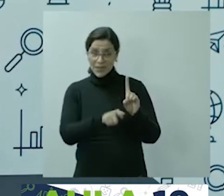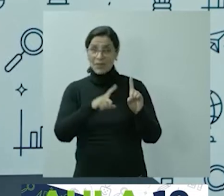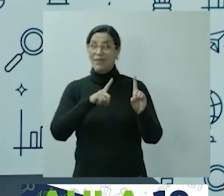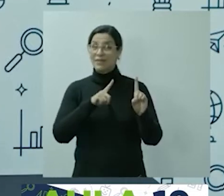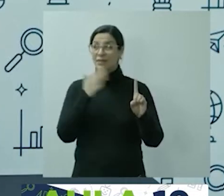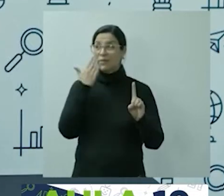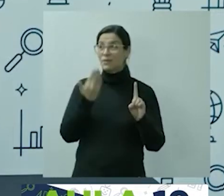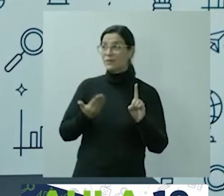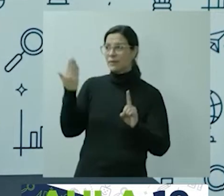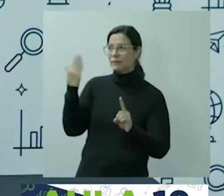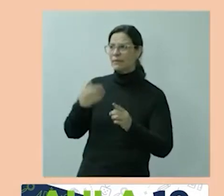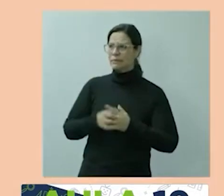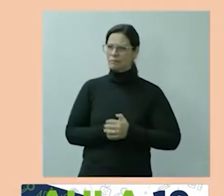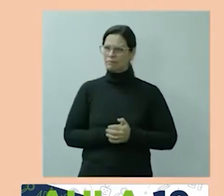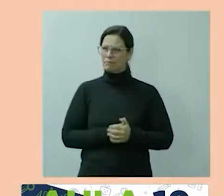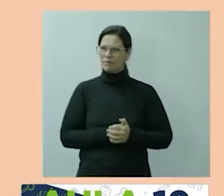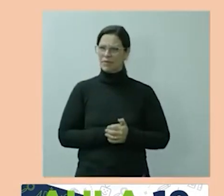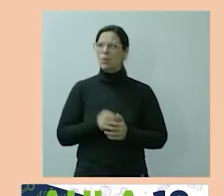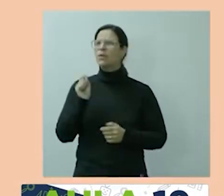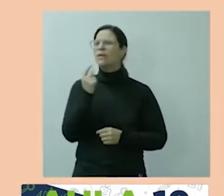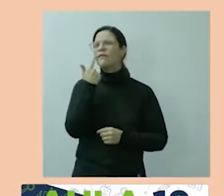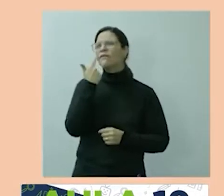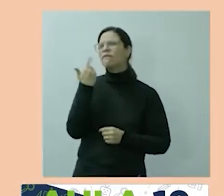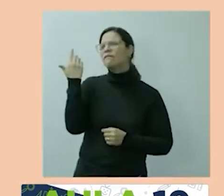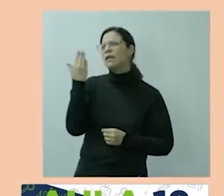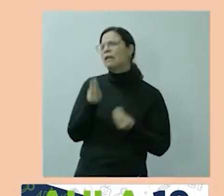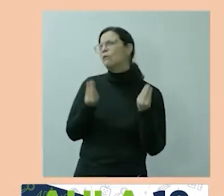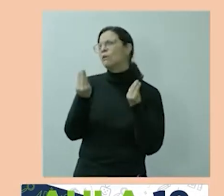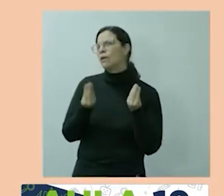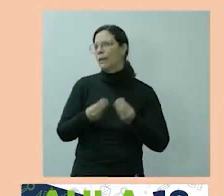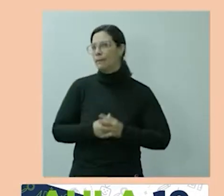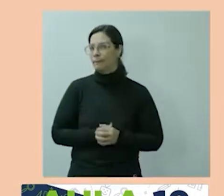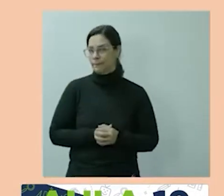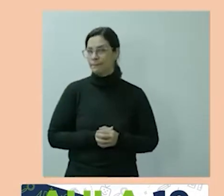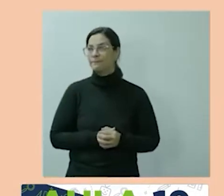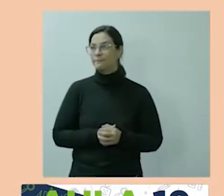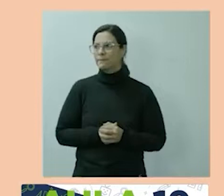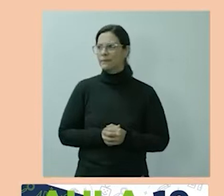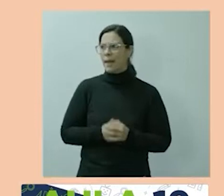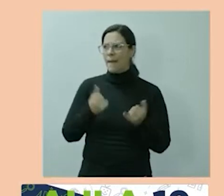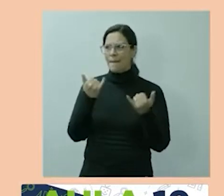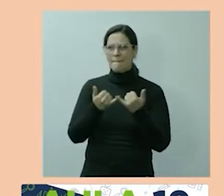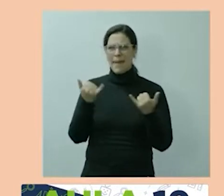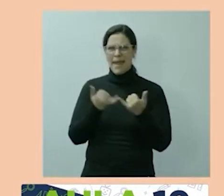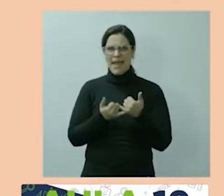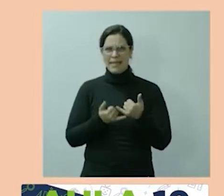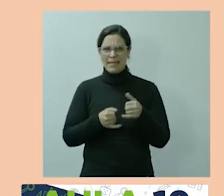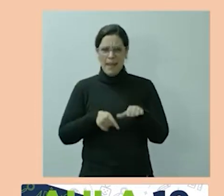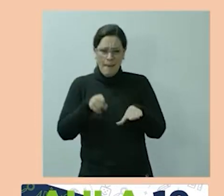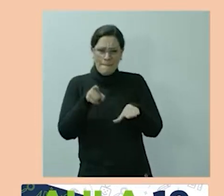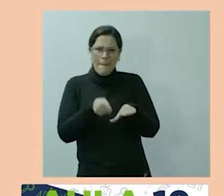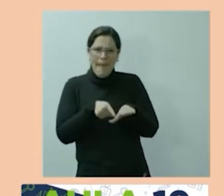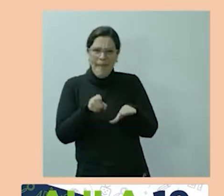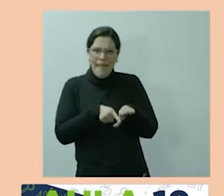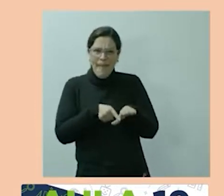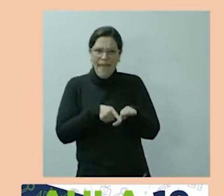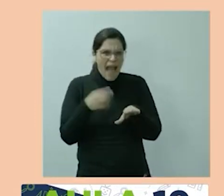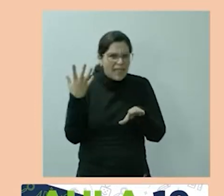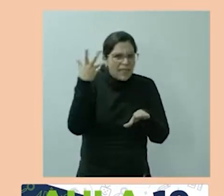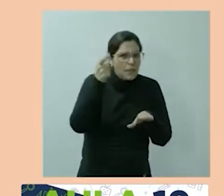lá. O primeiro. O que aparece aí para vocês? Parece uma pata? Será